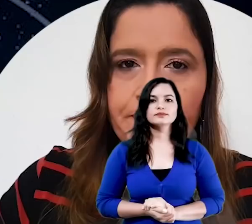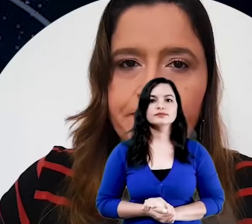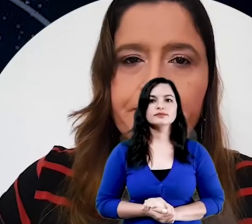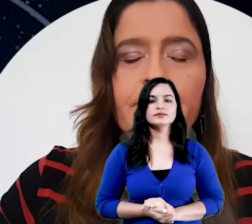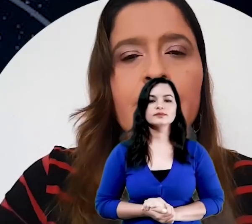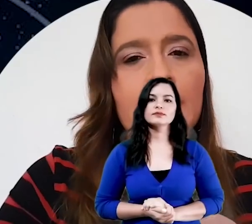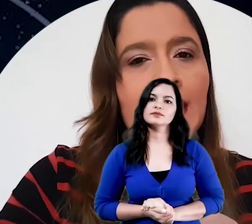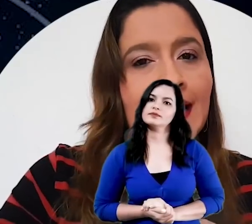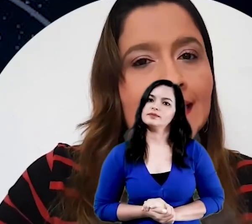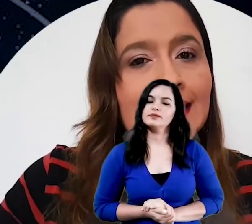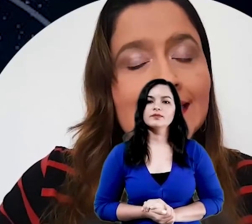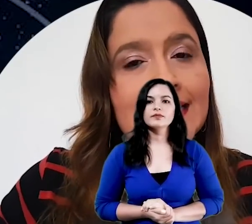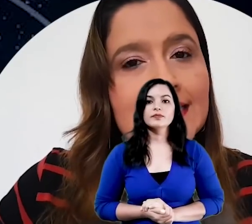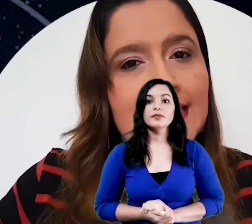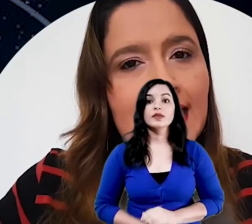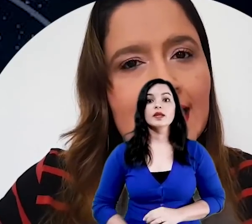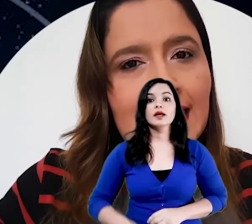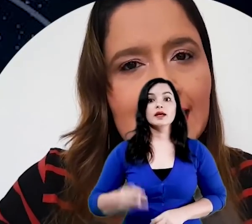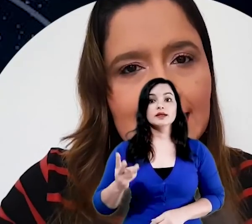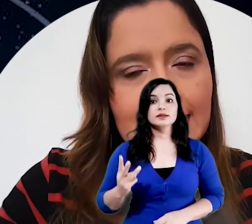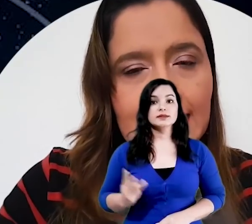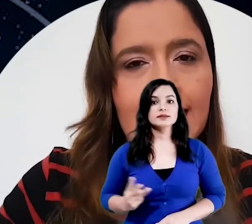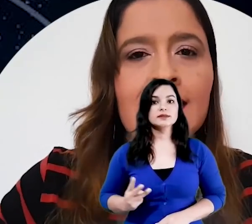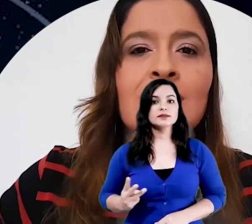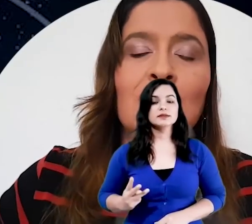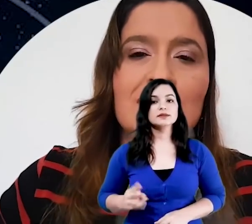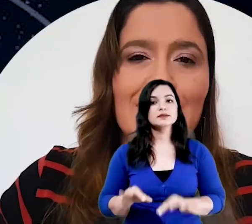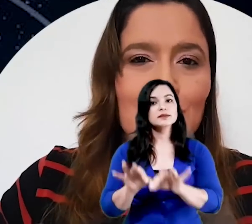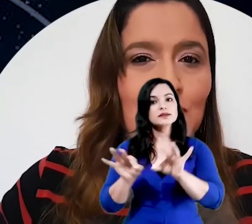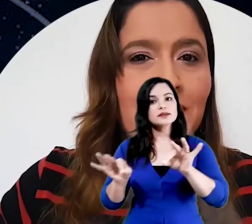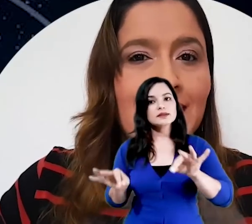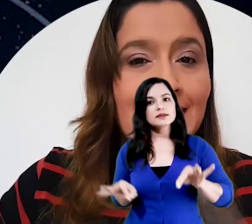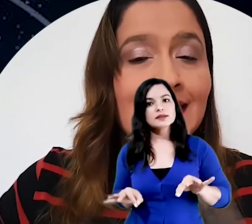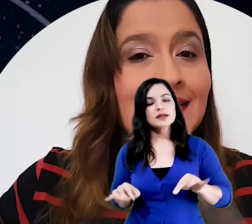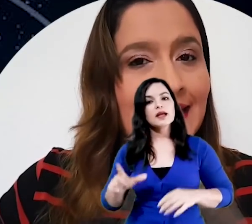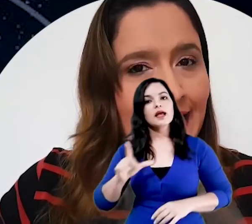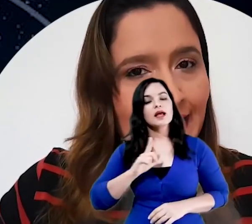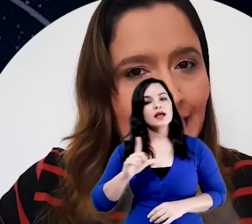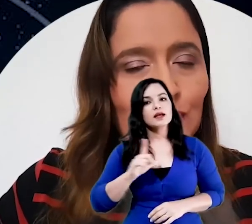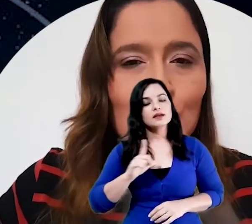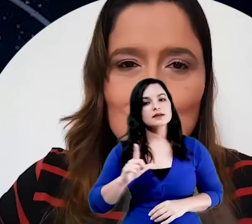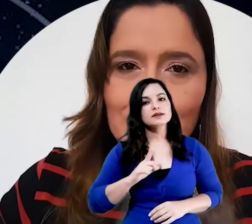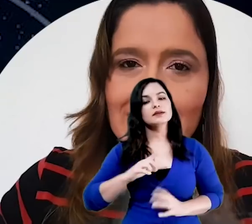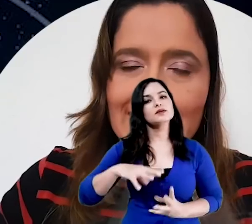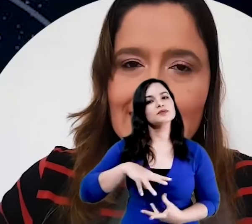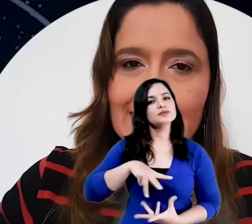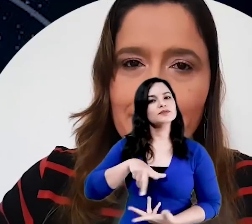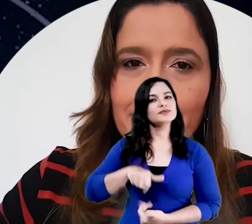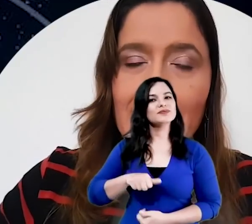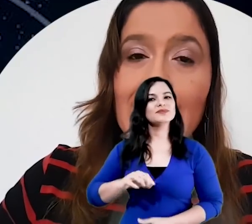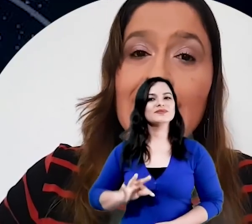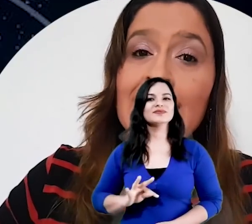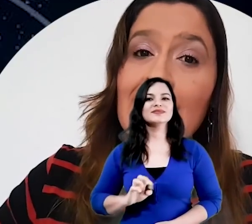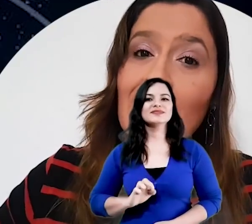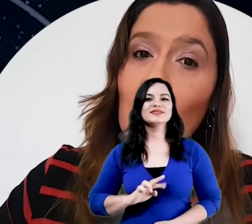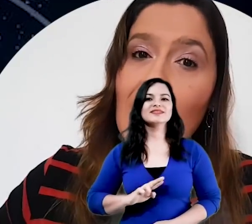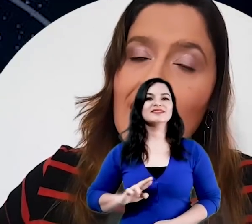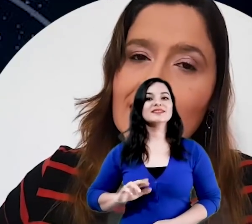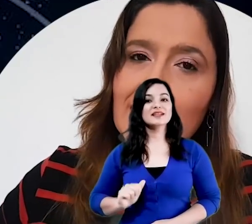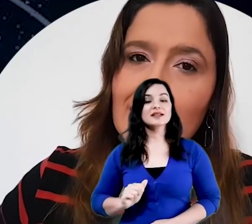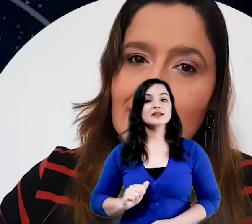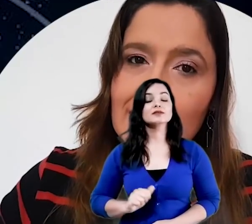Sol. Na terceira linha, nós temos o planeta Terra, o nosso planeta. E